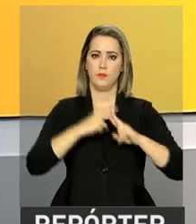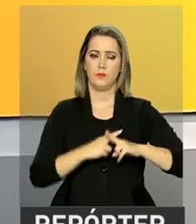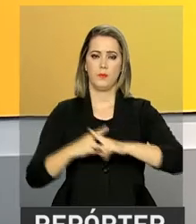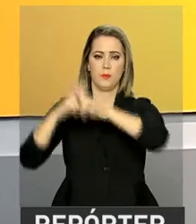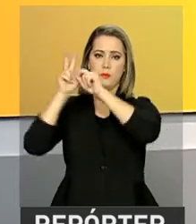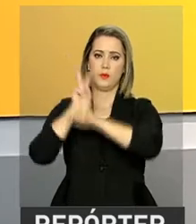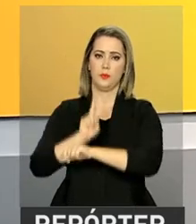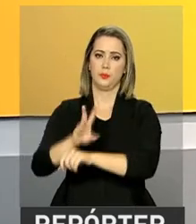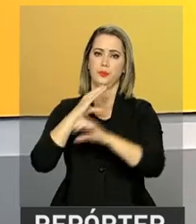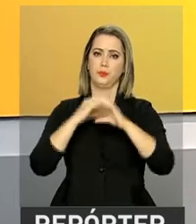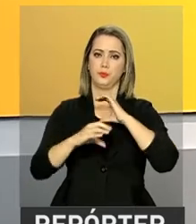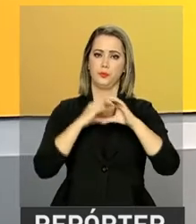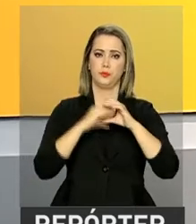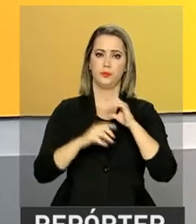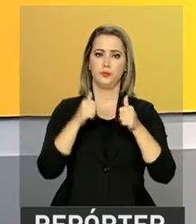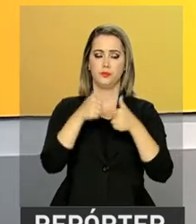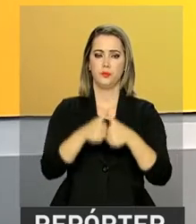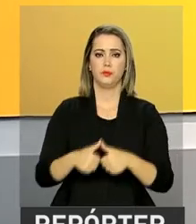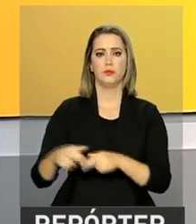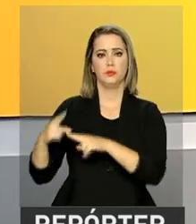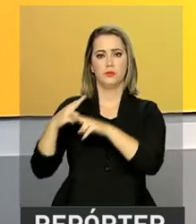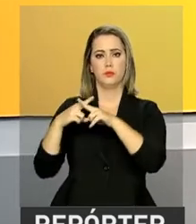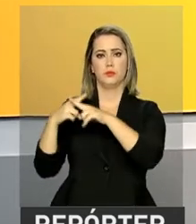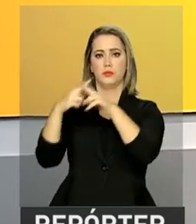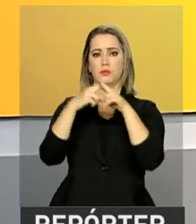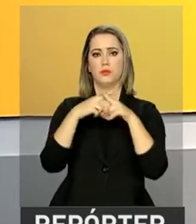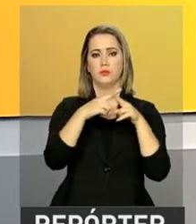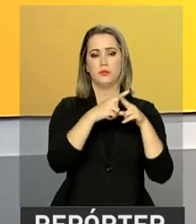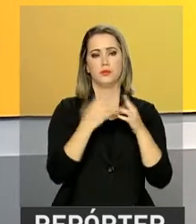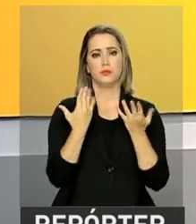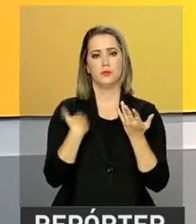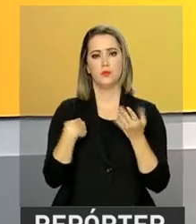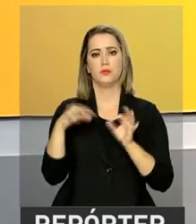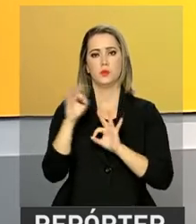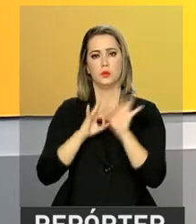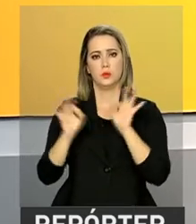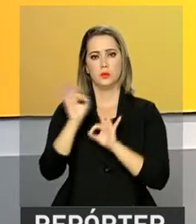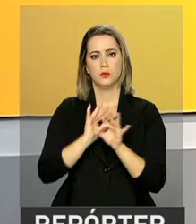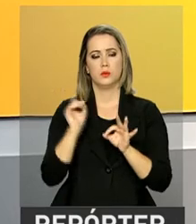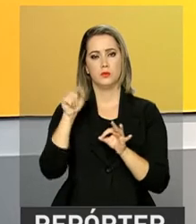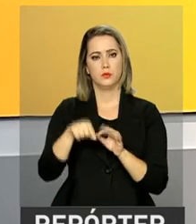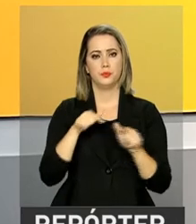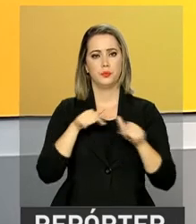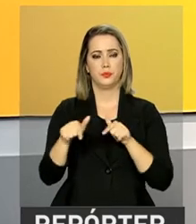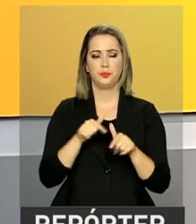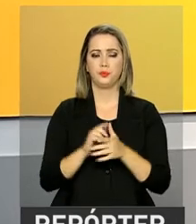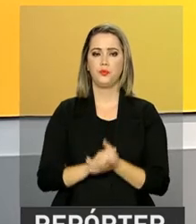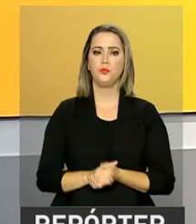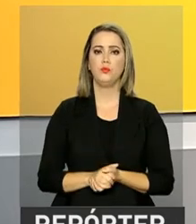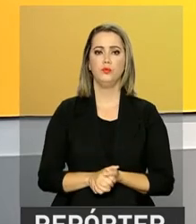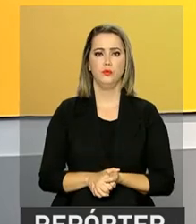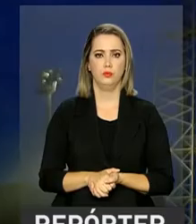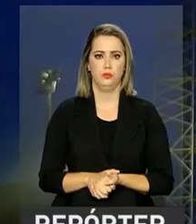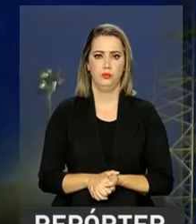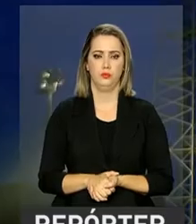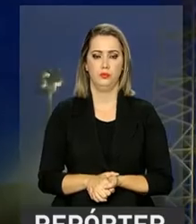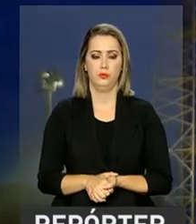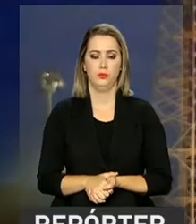de defesa e comunicações está em órbita e começa a ser configurado para entrar em operação